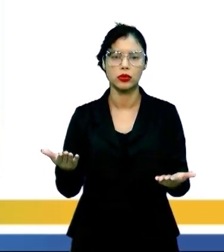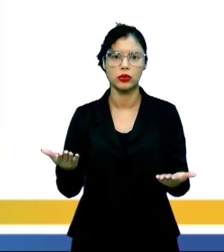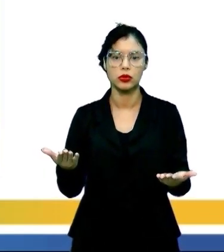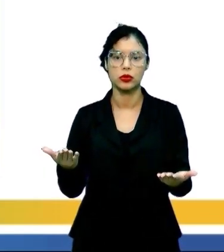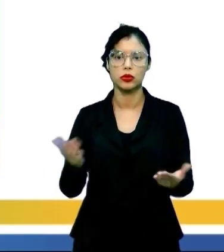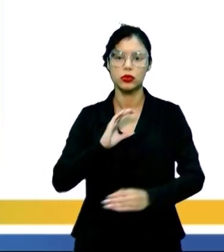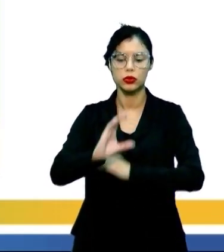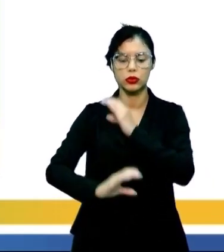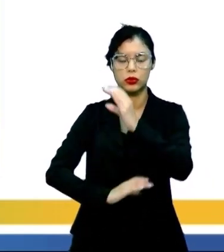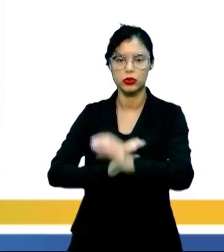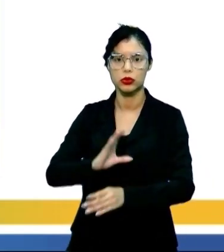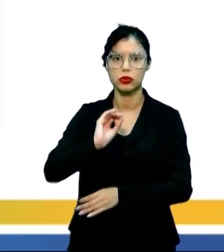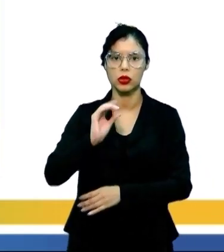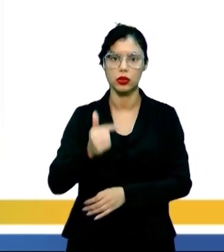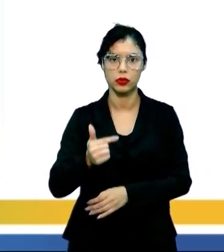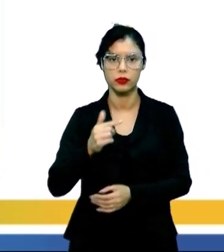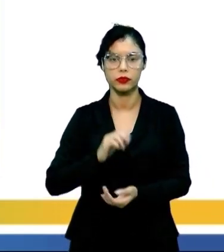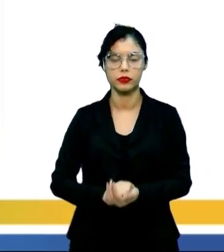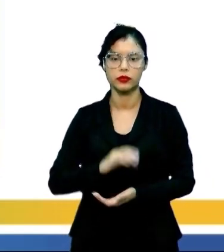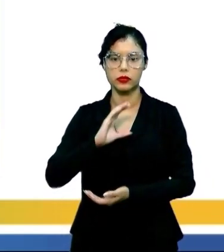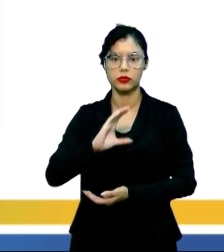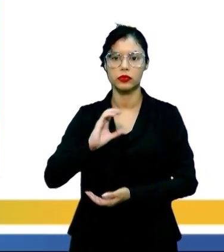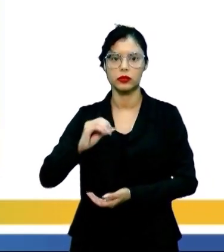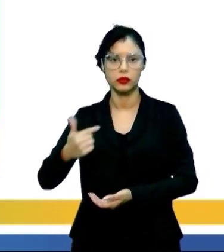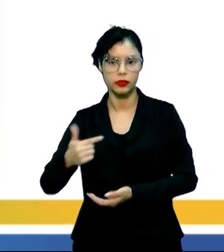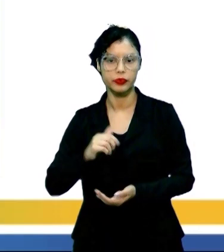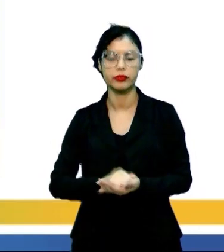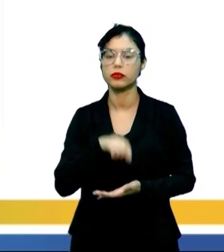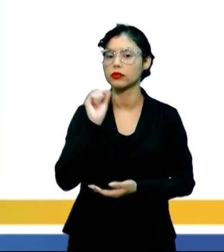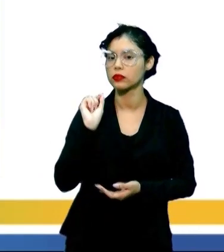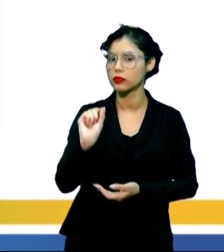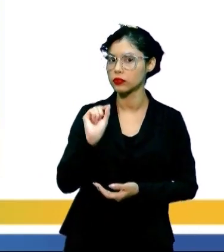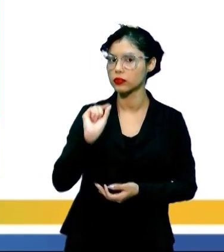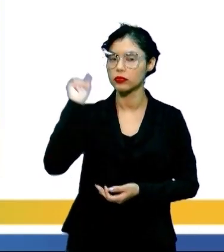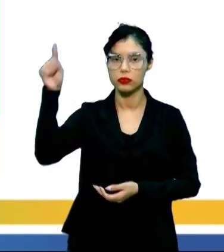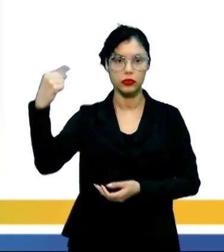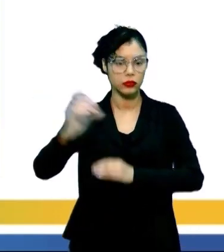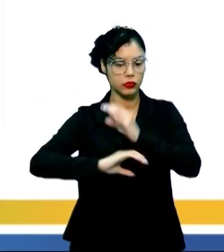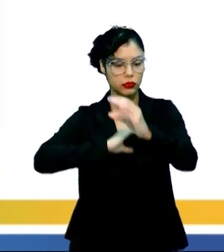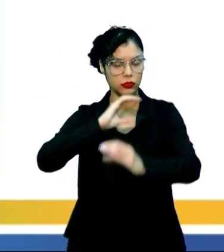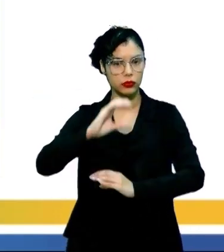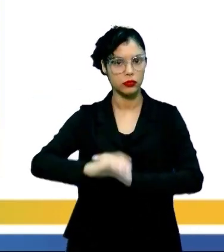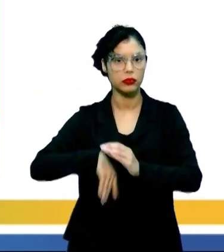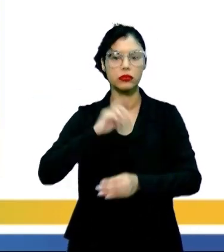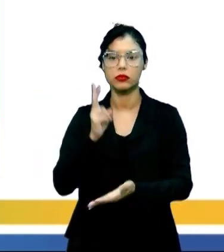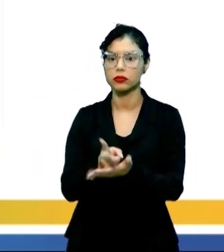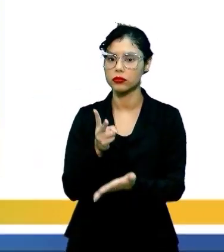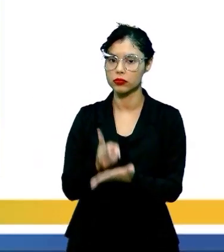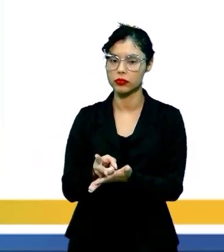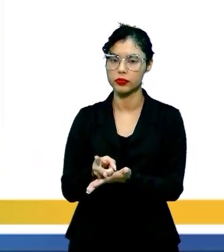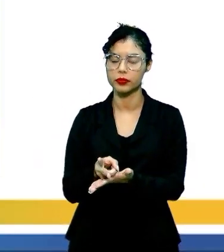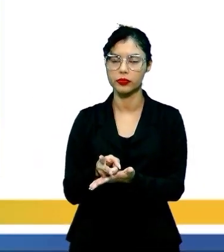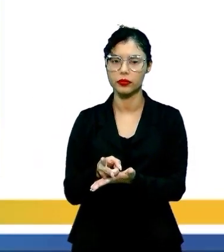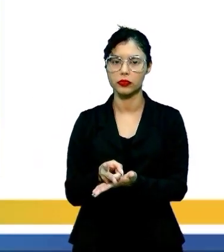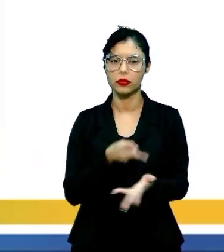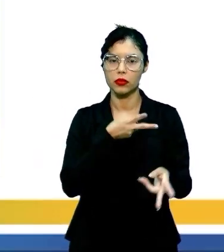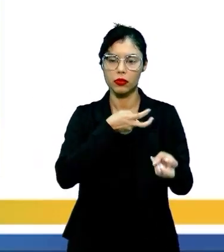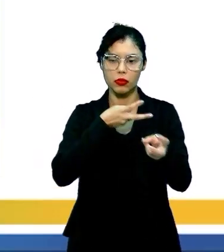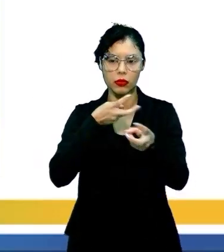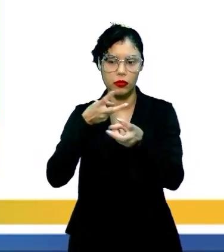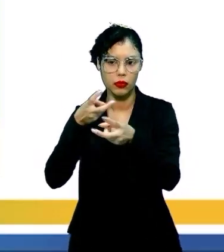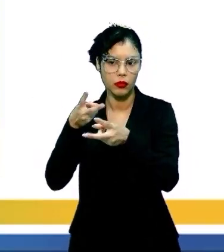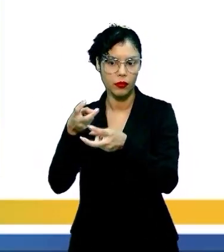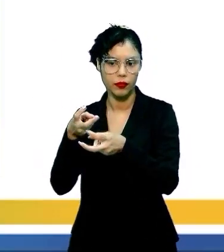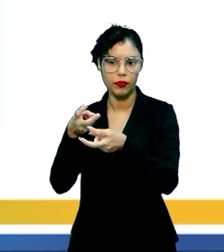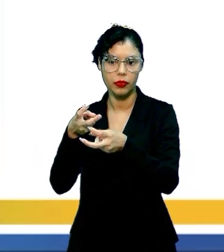sobre o ciclo do carbono. Então, o ciclo do carbono é aquele ciclo que a gente está sempre escutando